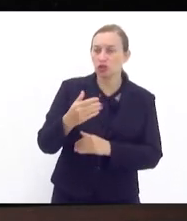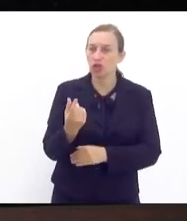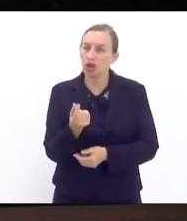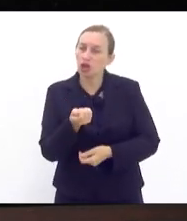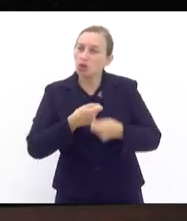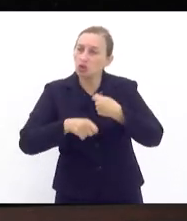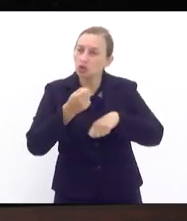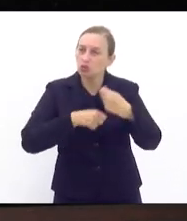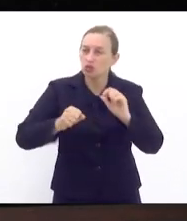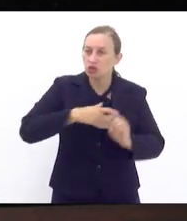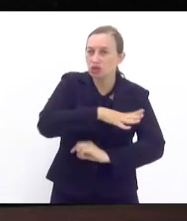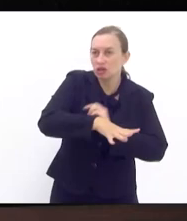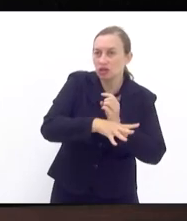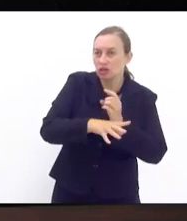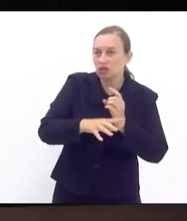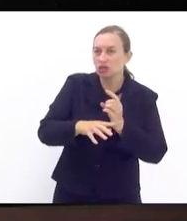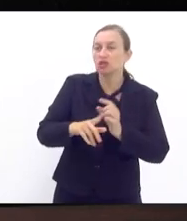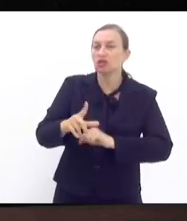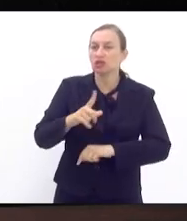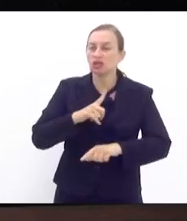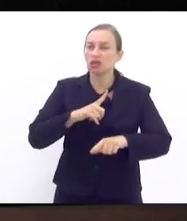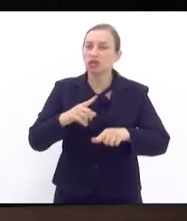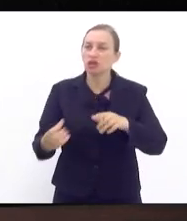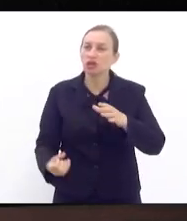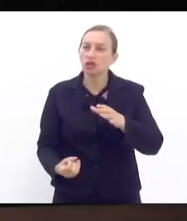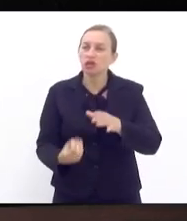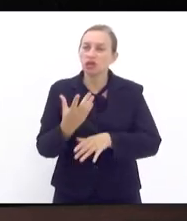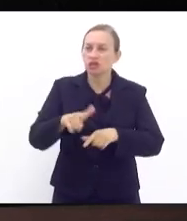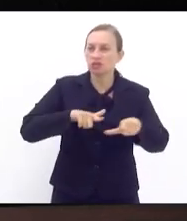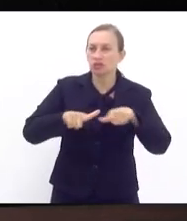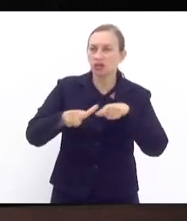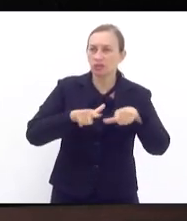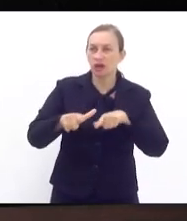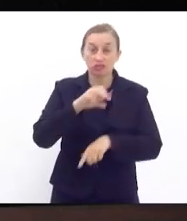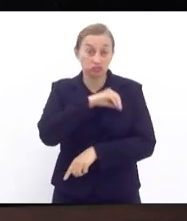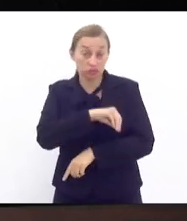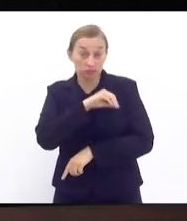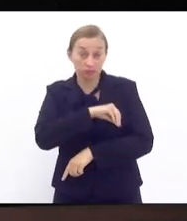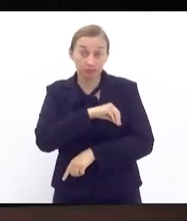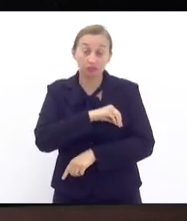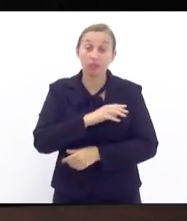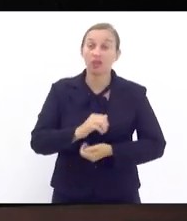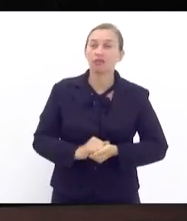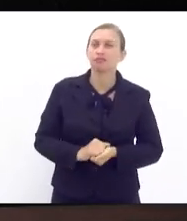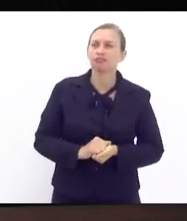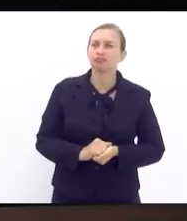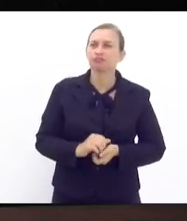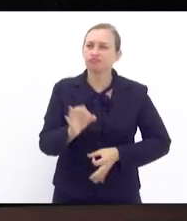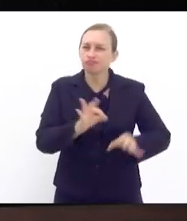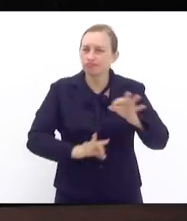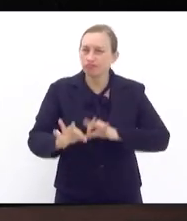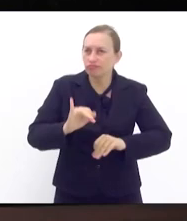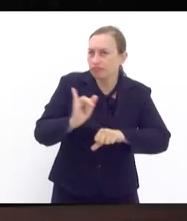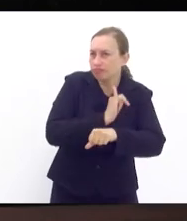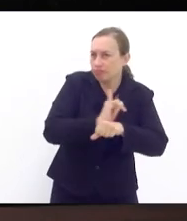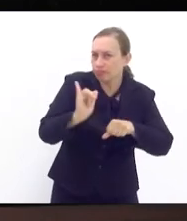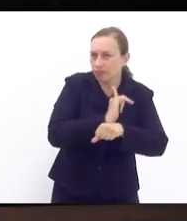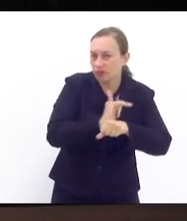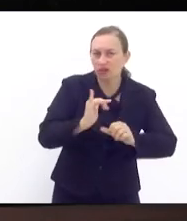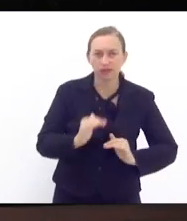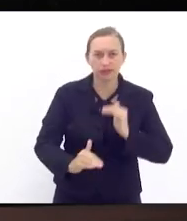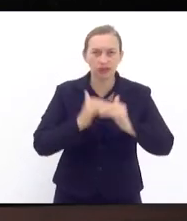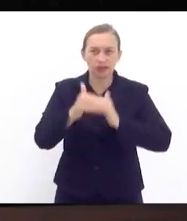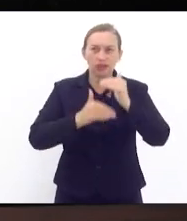e geração de emprego e renda. Dessa forma, o Plano Estratégico de